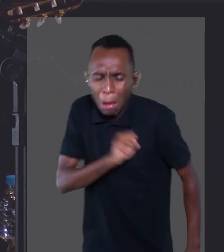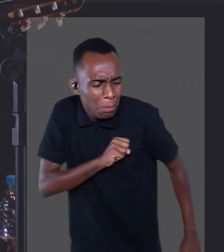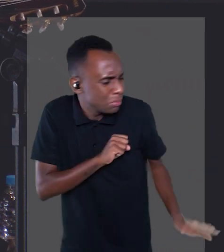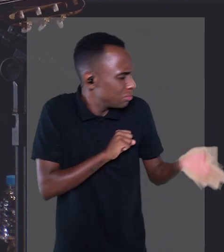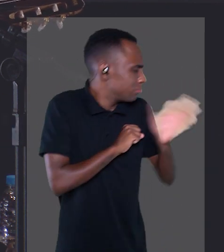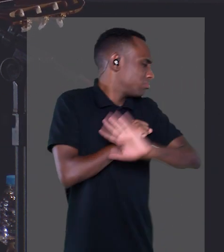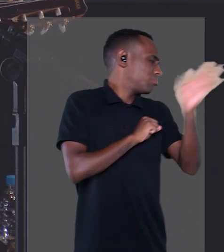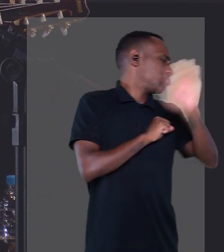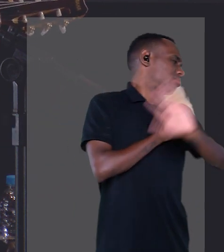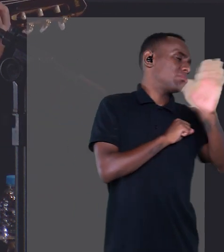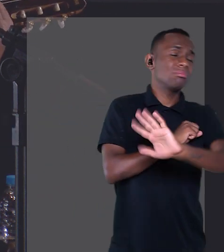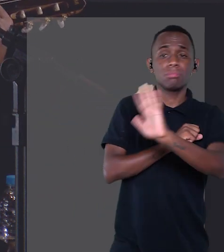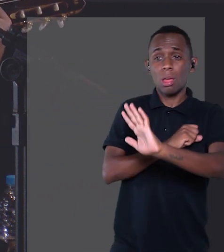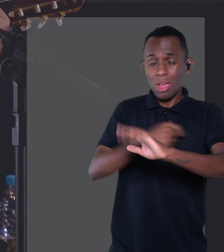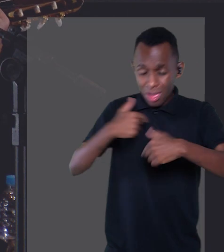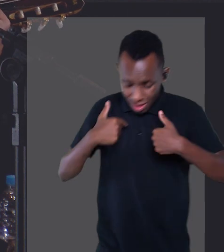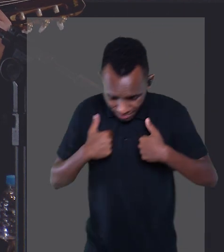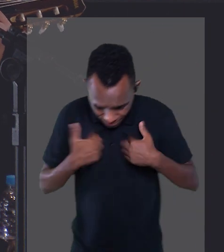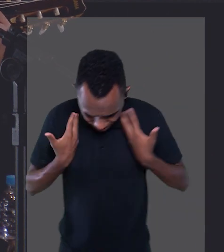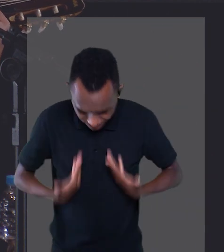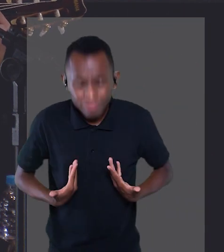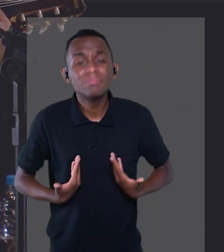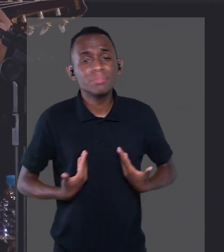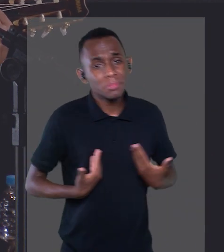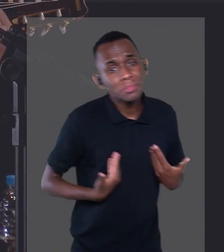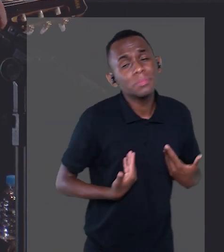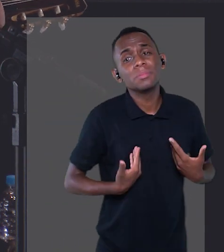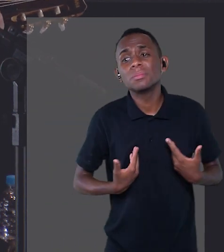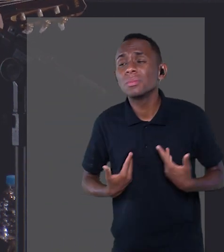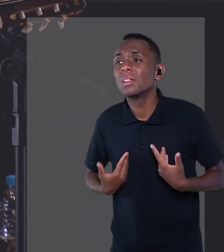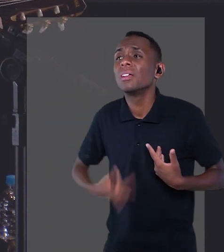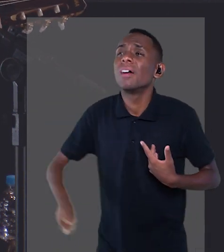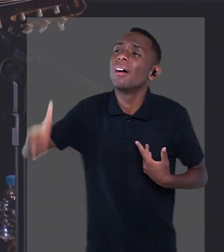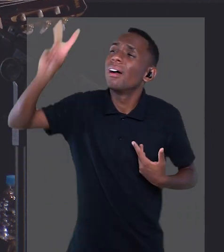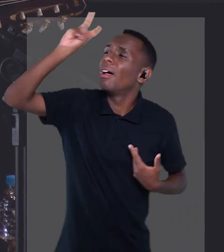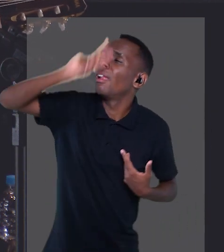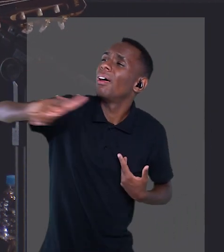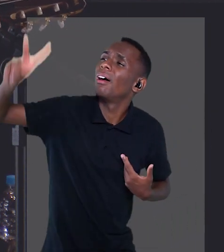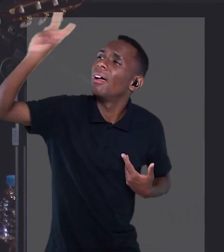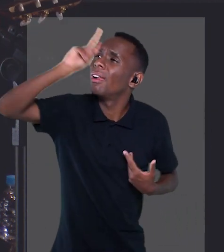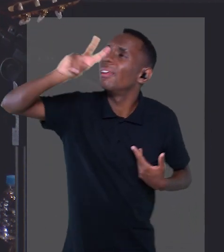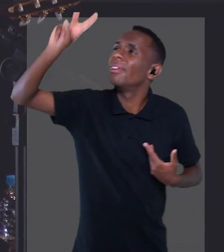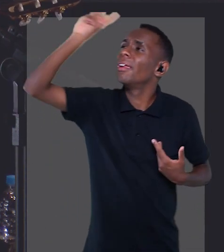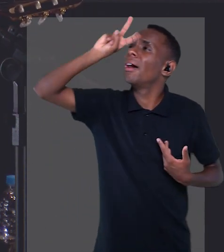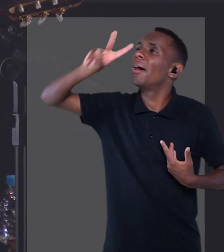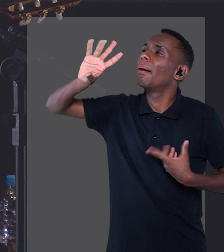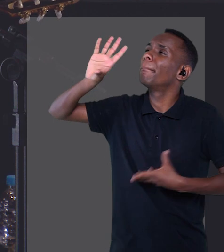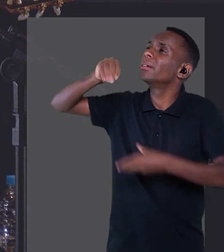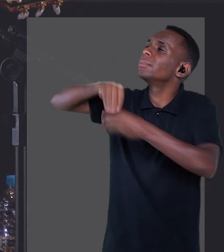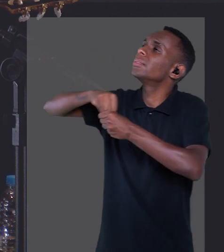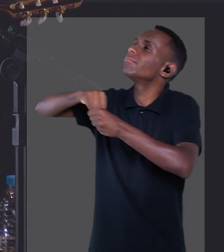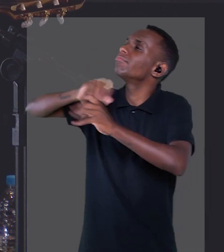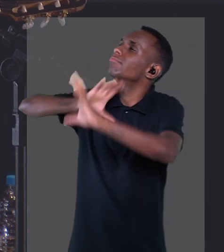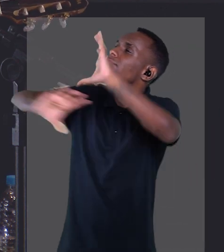desapaixonadas, vou estar na memória da canção